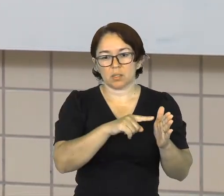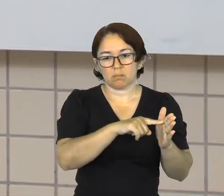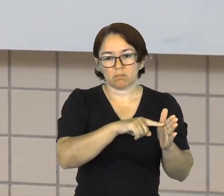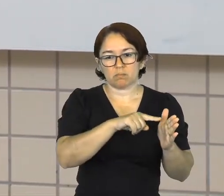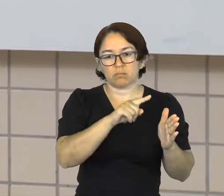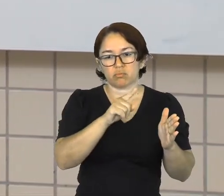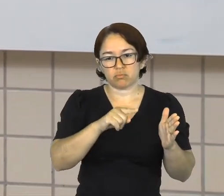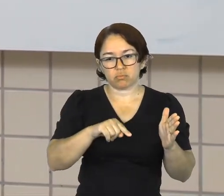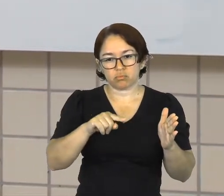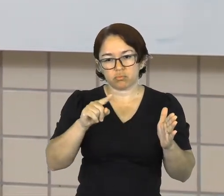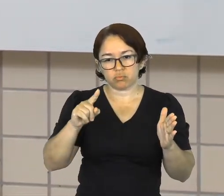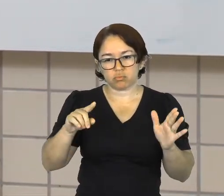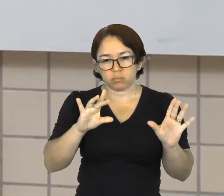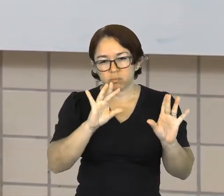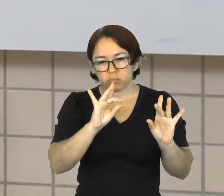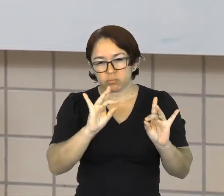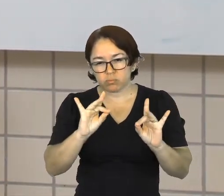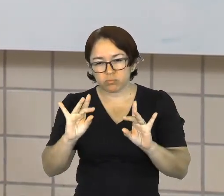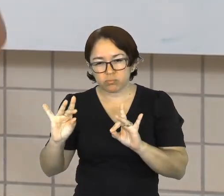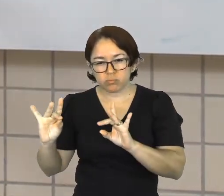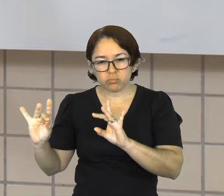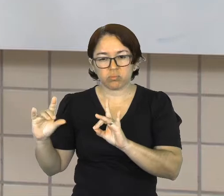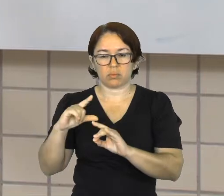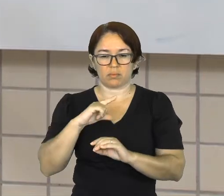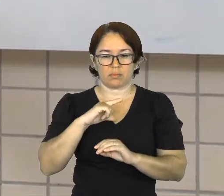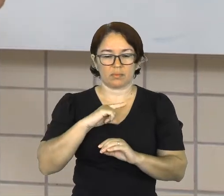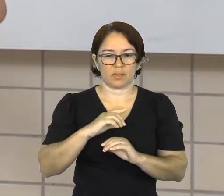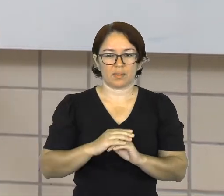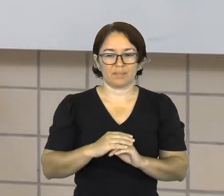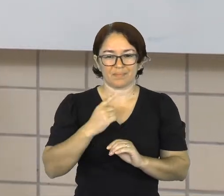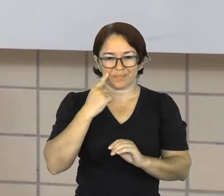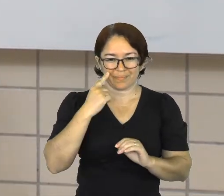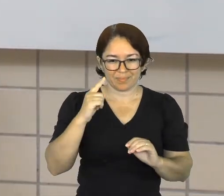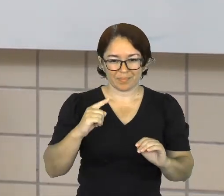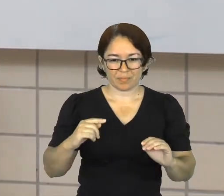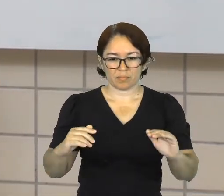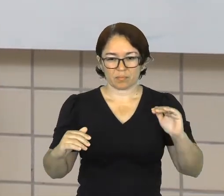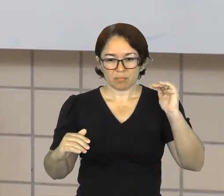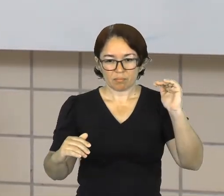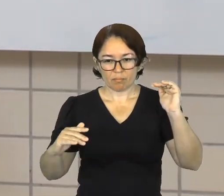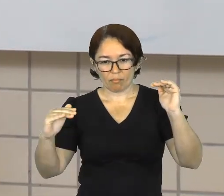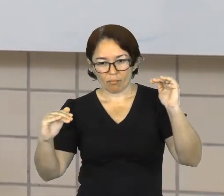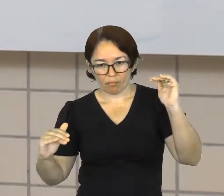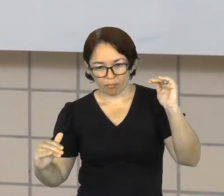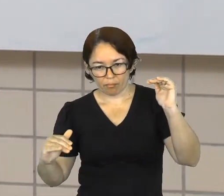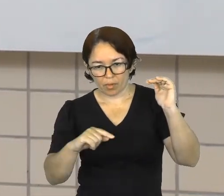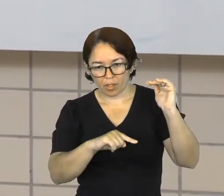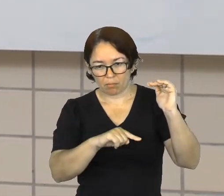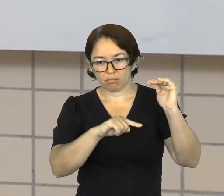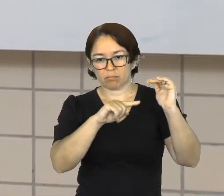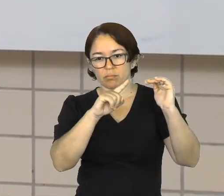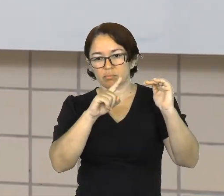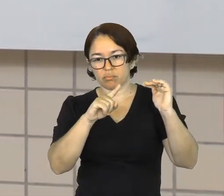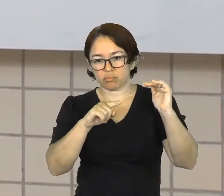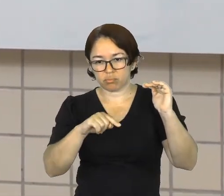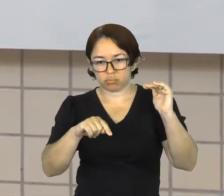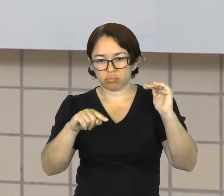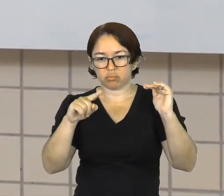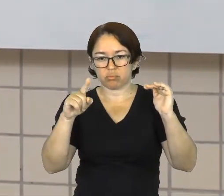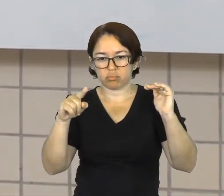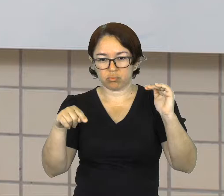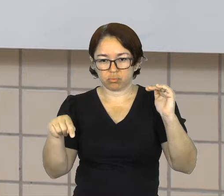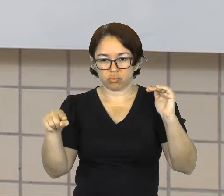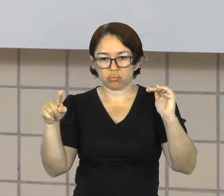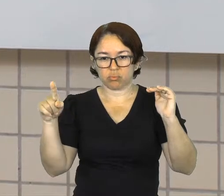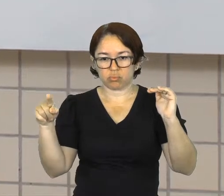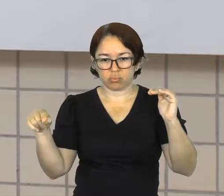básicos, essas propriedades dela aí. Vocês viram as cristas, vocês viram os vales, né? Vocês viram a amplitude, o comprimento ali